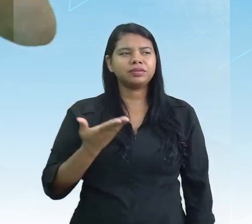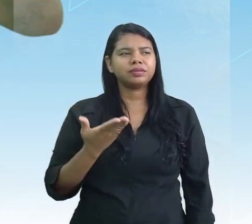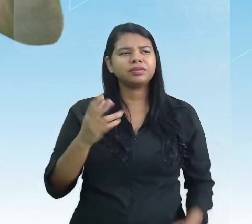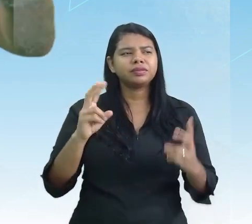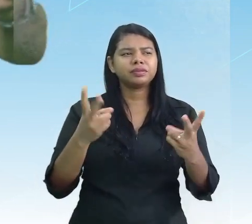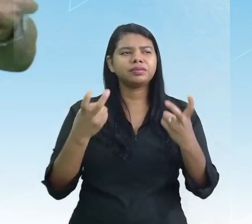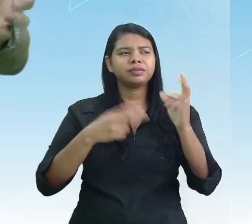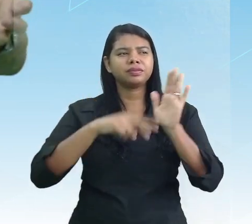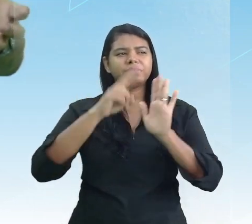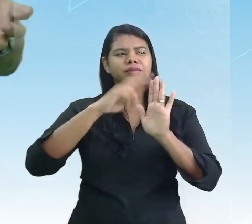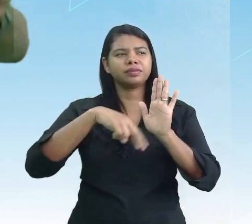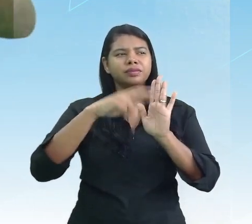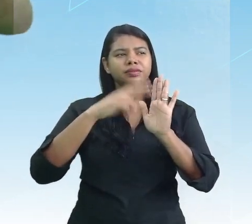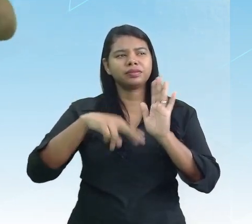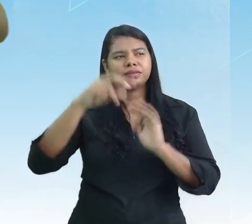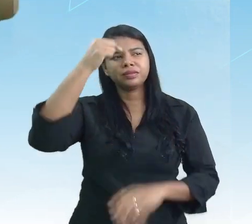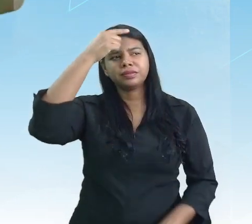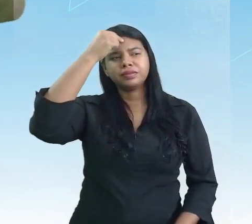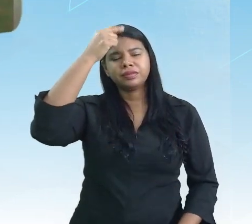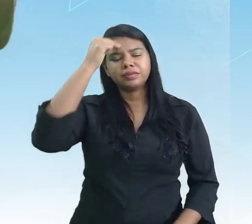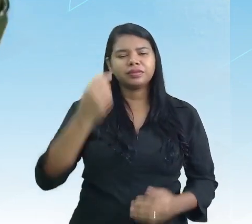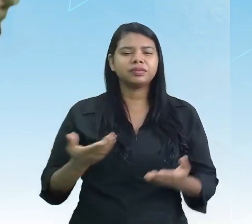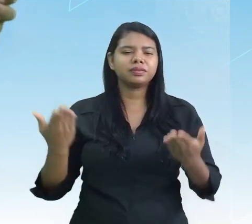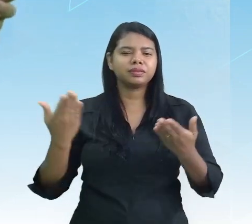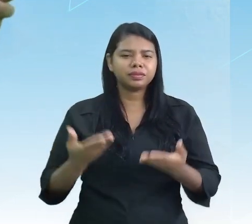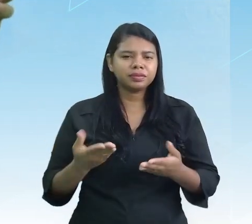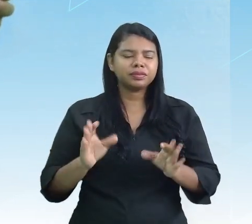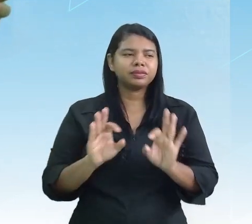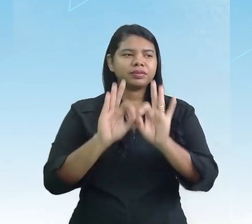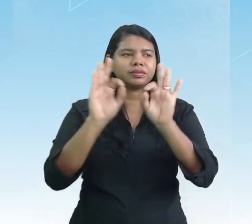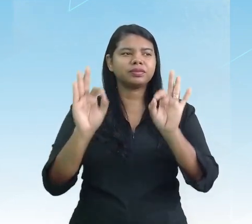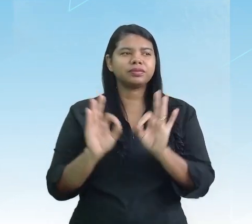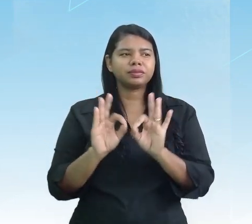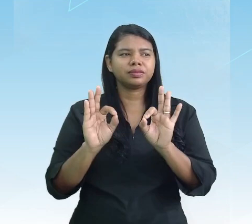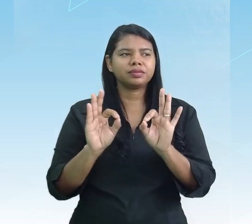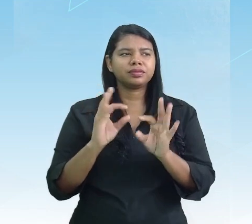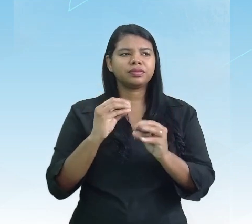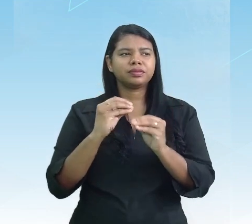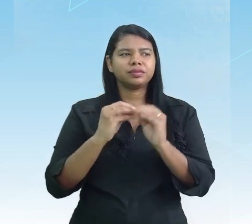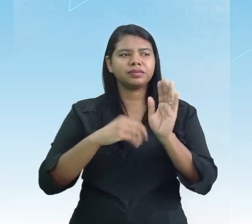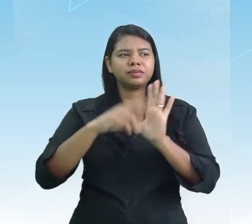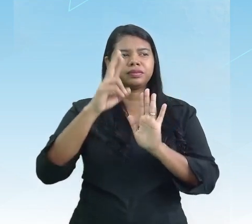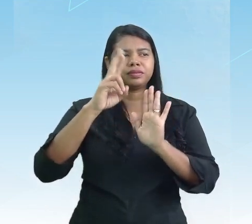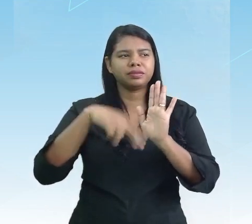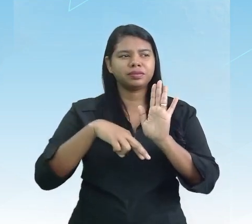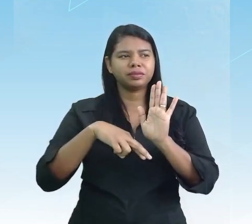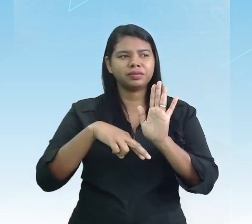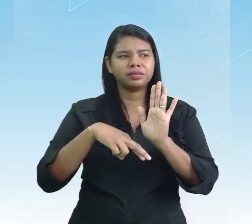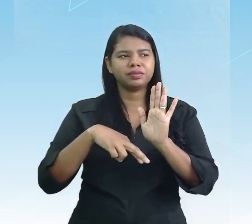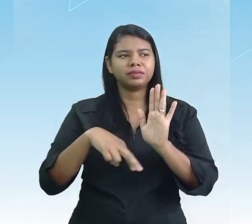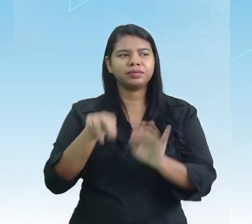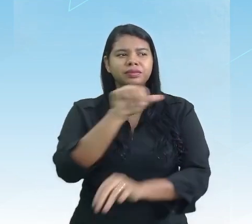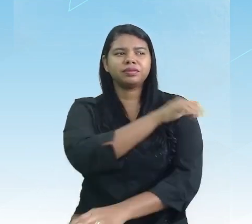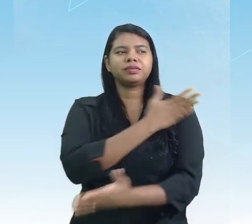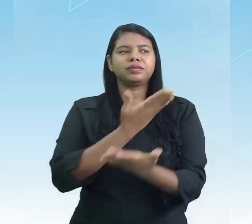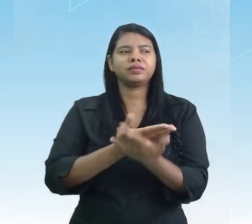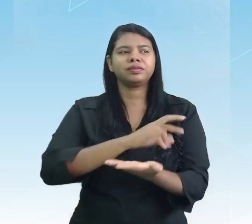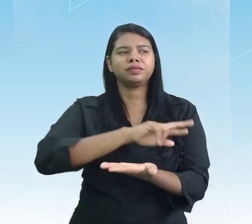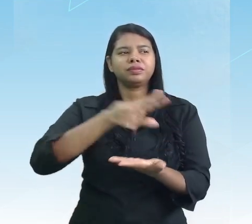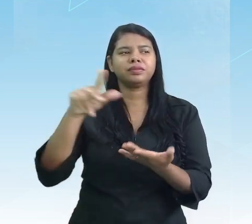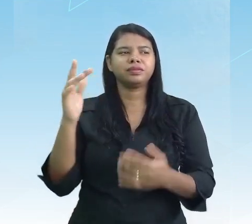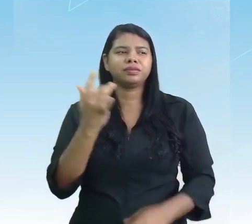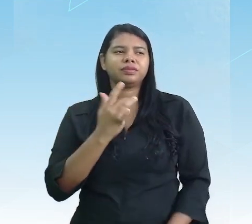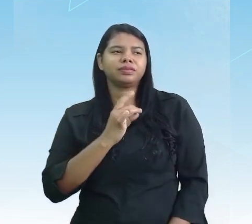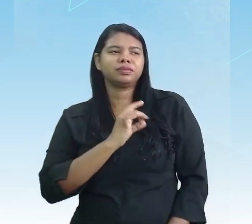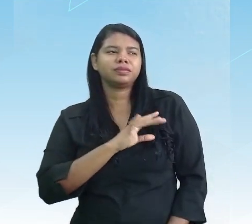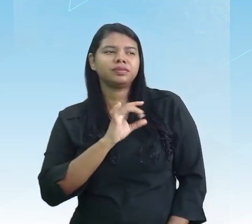em redação do vestibular, a dissertação do vestibular, a dissertação que muitos estudantes têm medo,